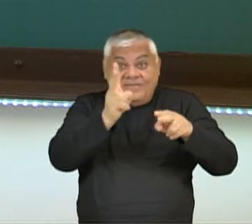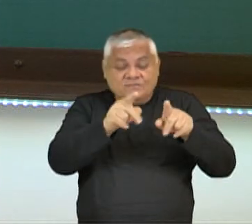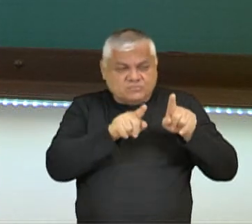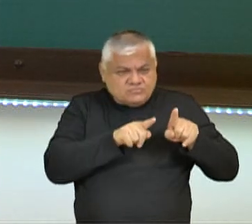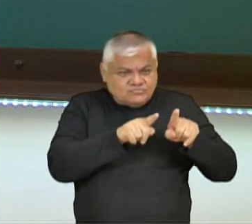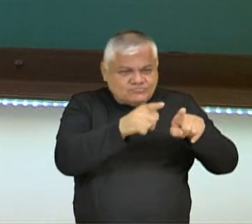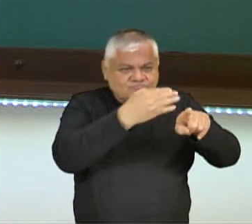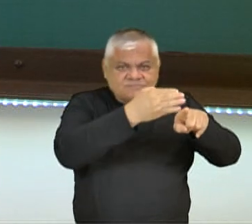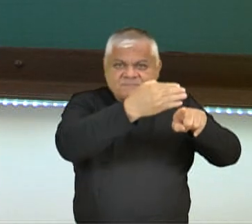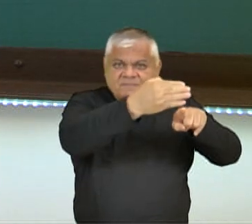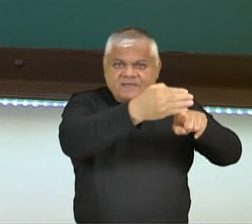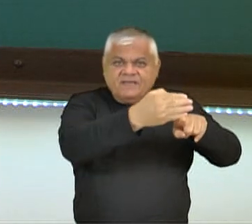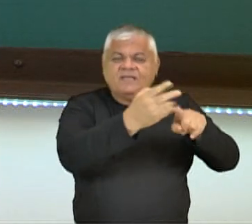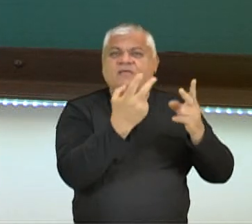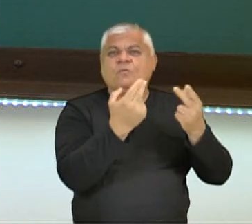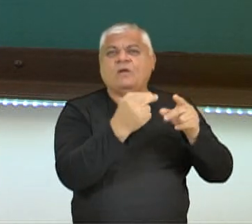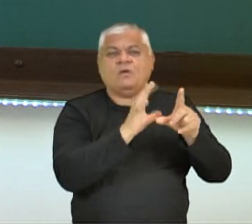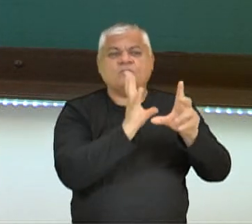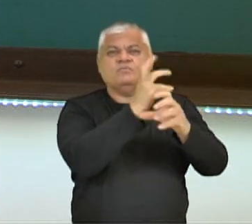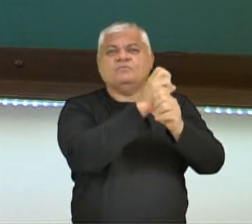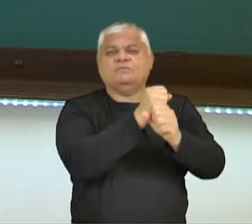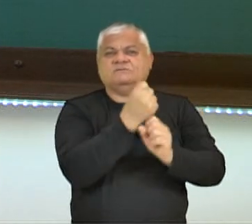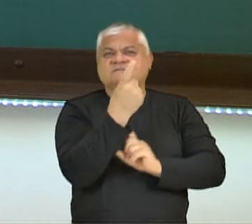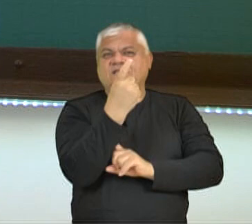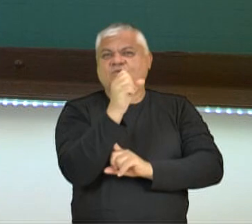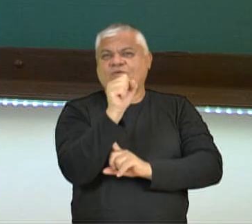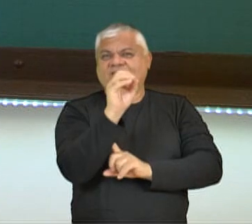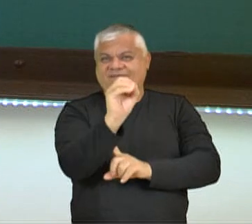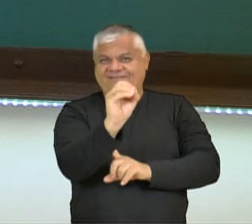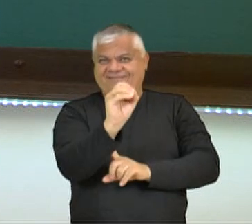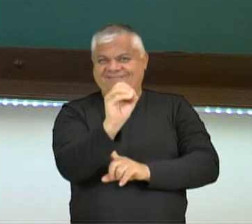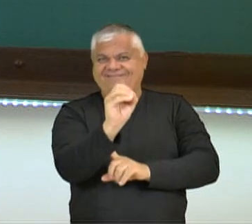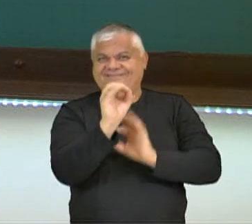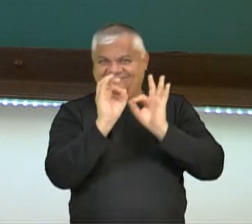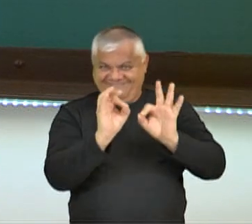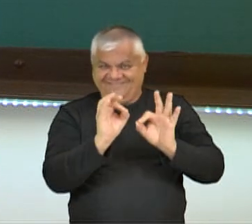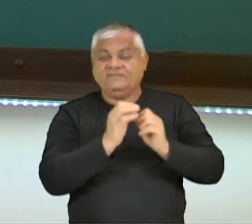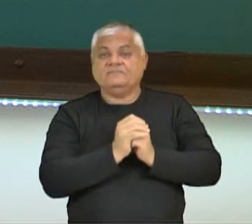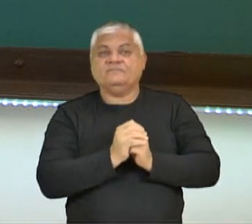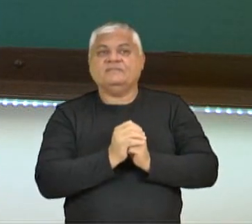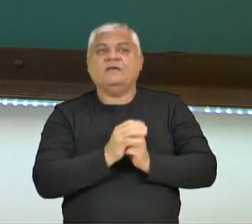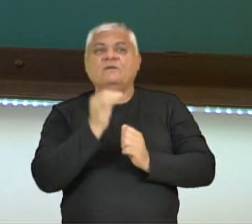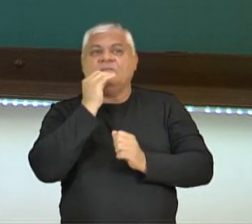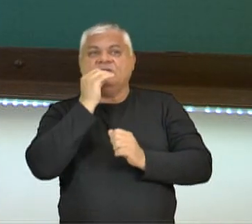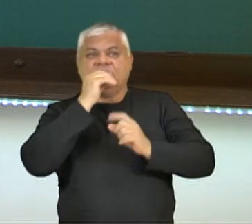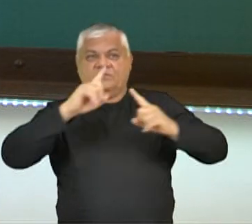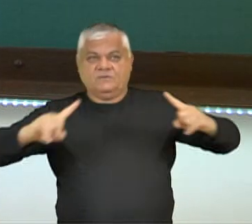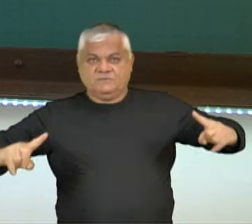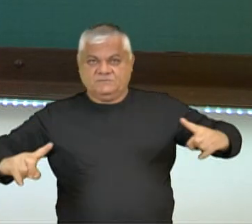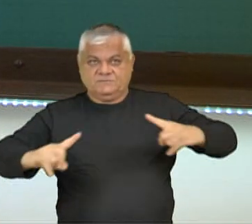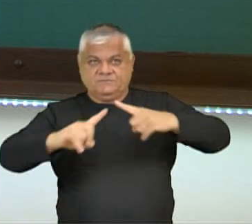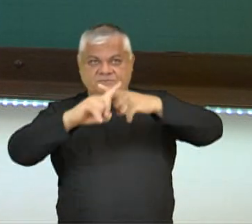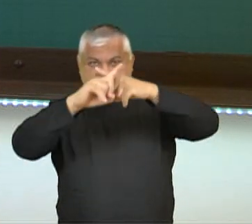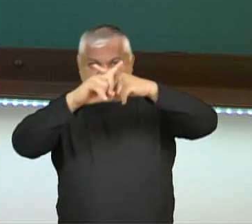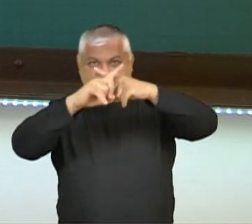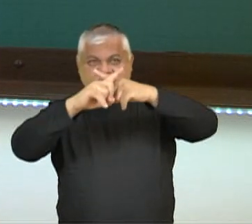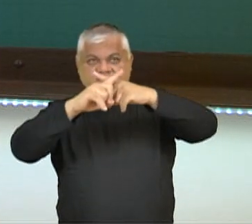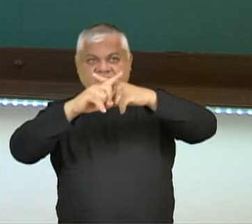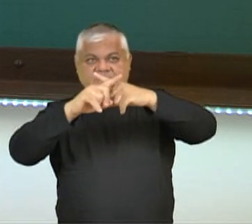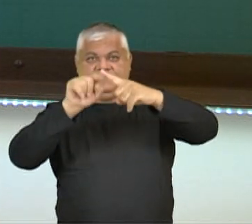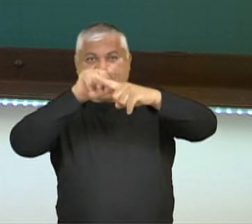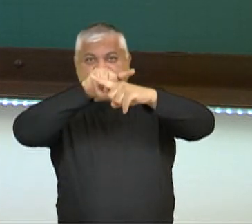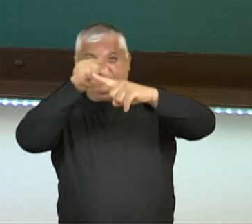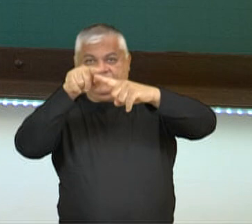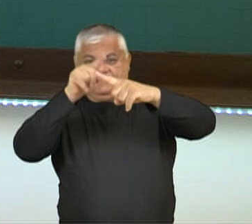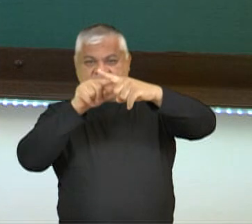reta, eles têm que somar 180 graus, porque é um ângulo raso. Então, olha o nosso desenho aqui, ó. Se eu juntar o